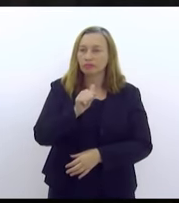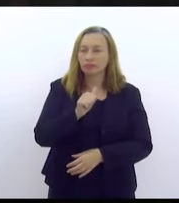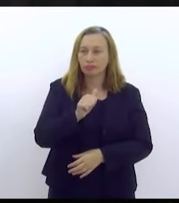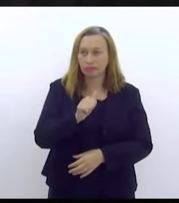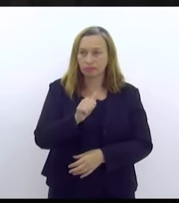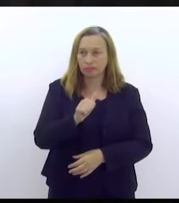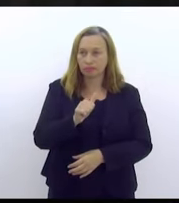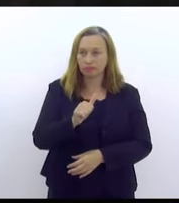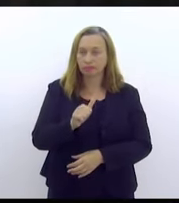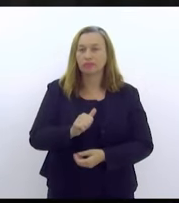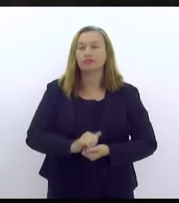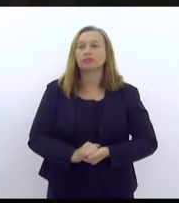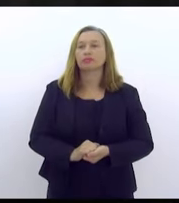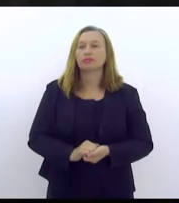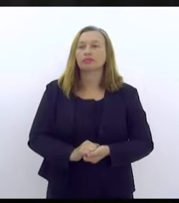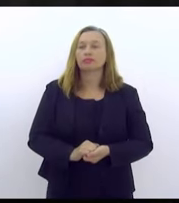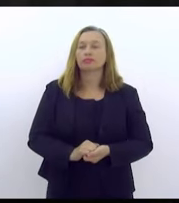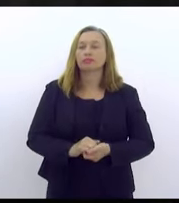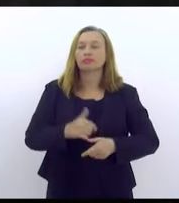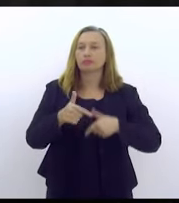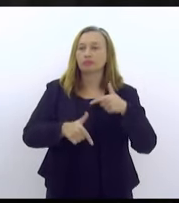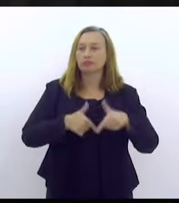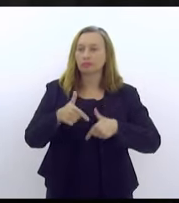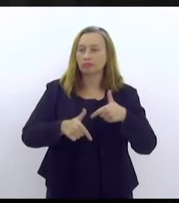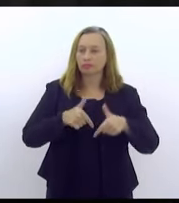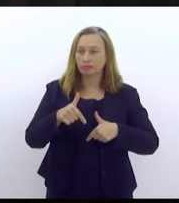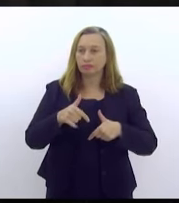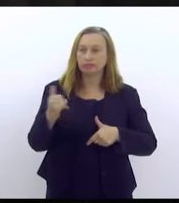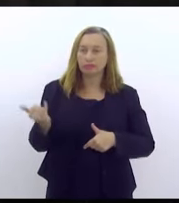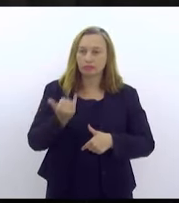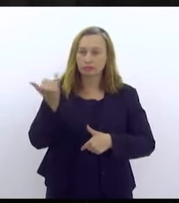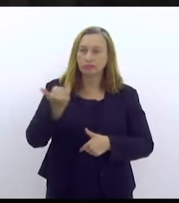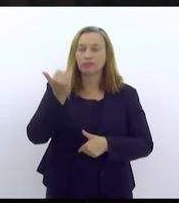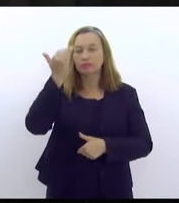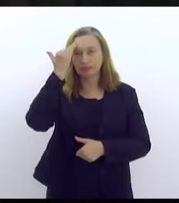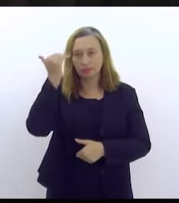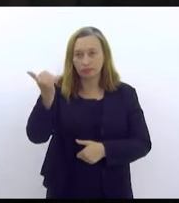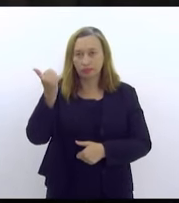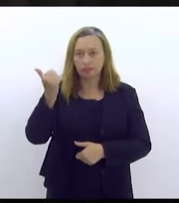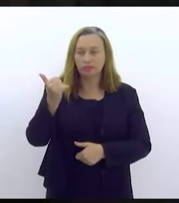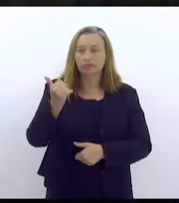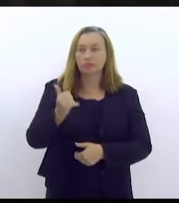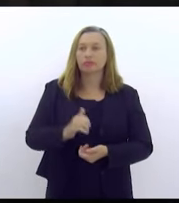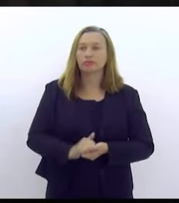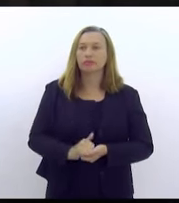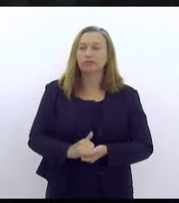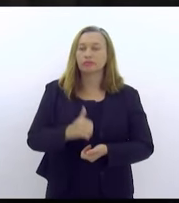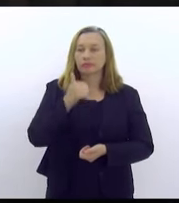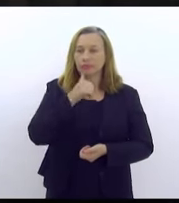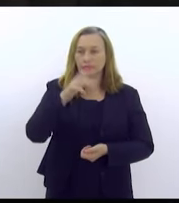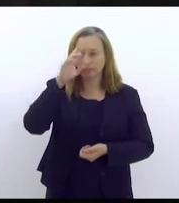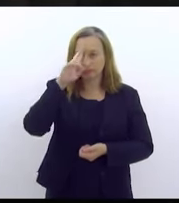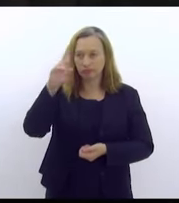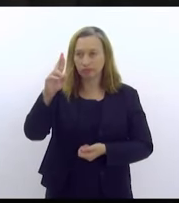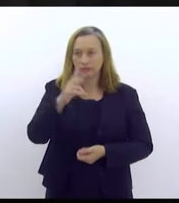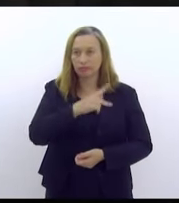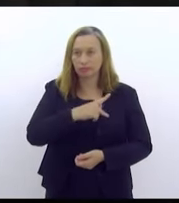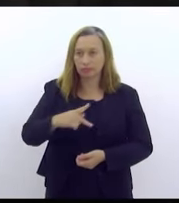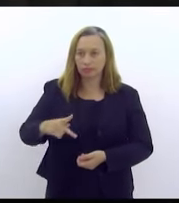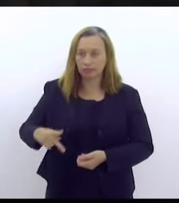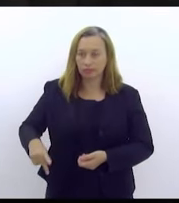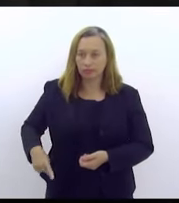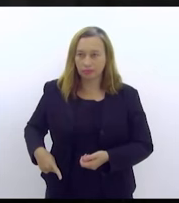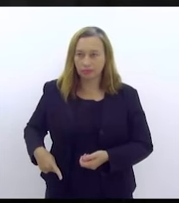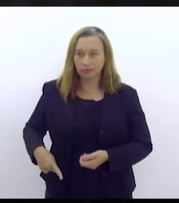uma causa tão crítica. Sei que a senhora e o presidente Lula são um